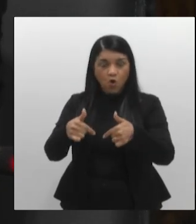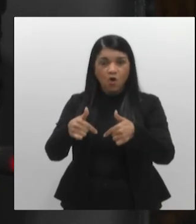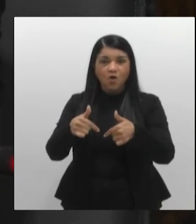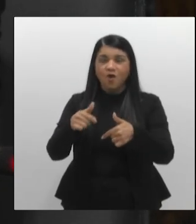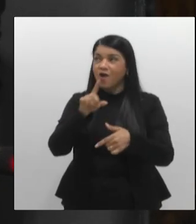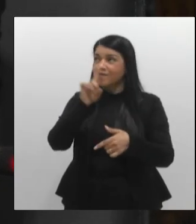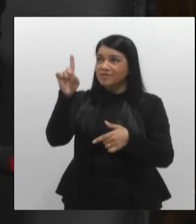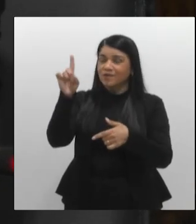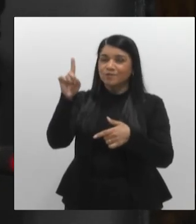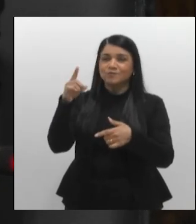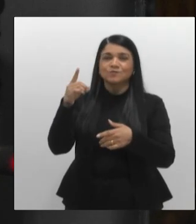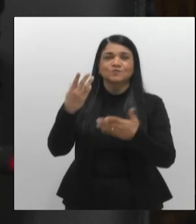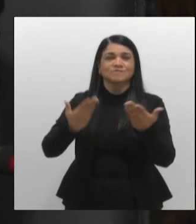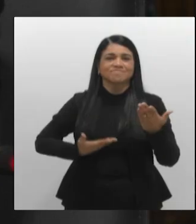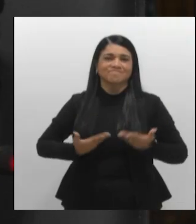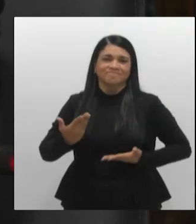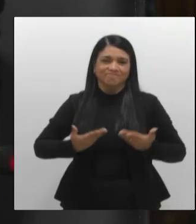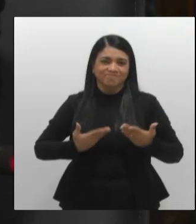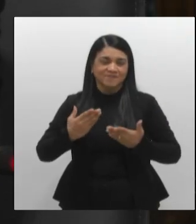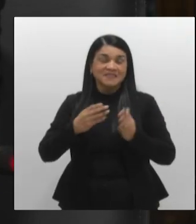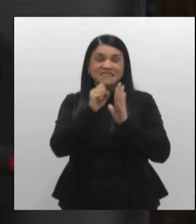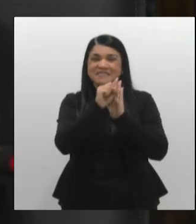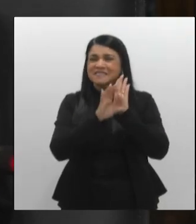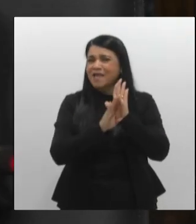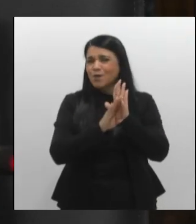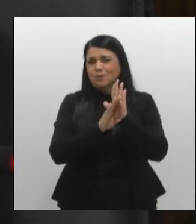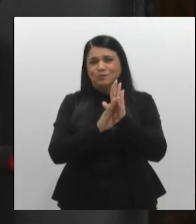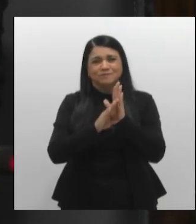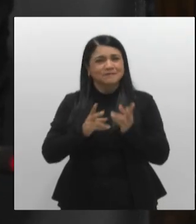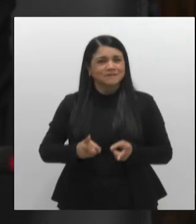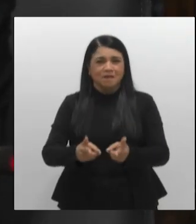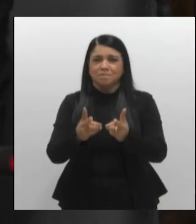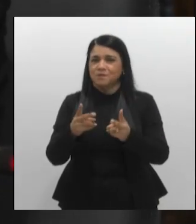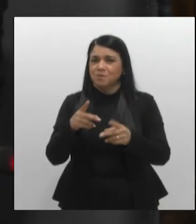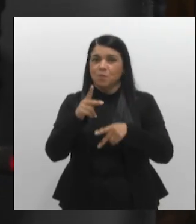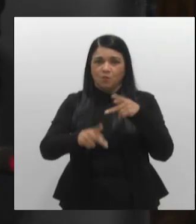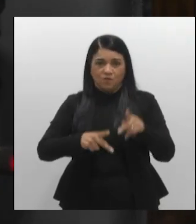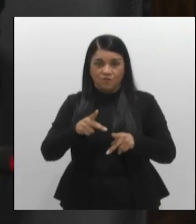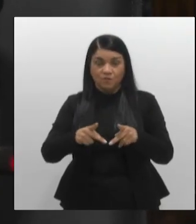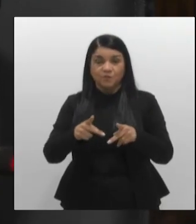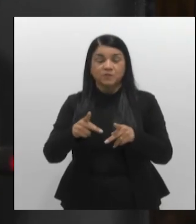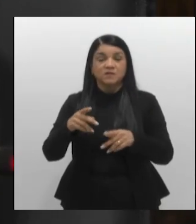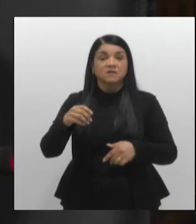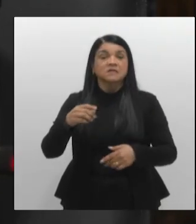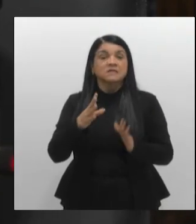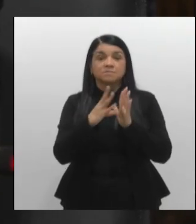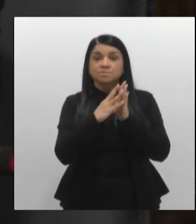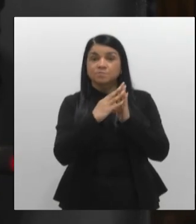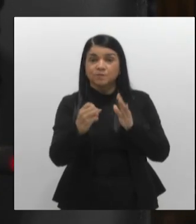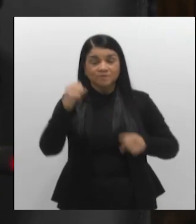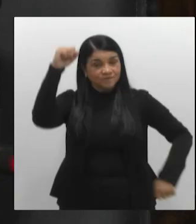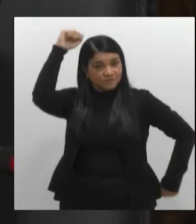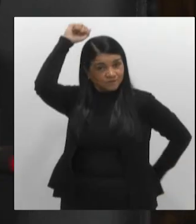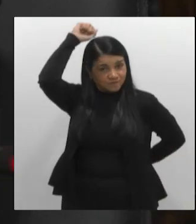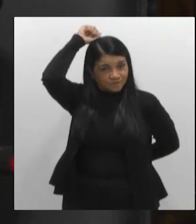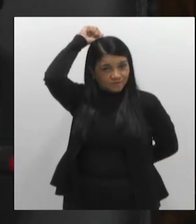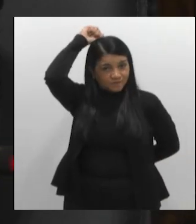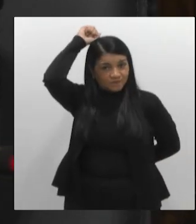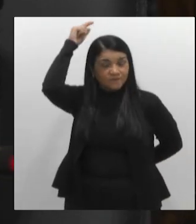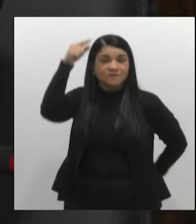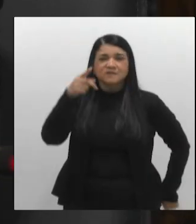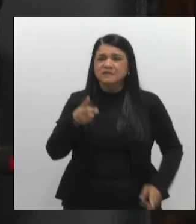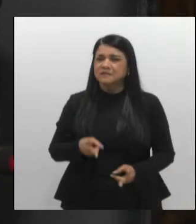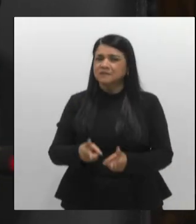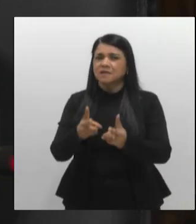que atravessa os séculos. Inspirados no exemplo de São Sebastião, nosso padroeiro, que foi fiel a